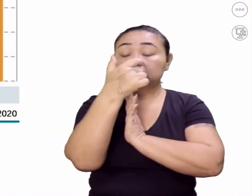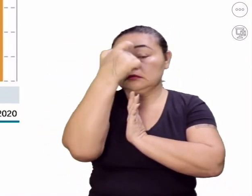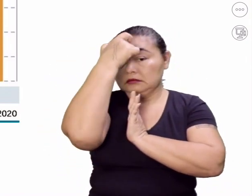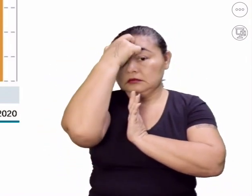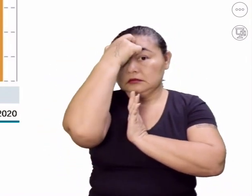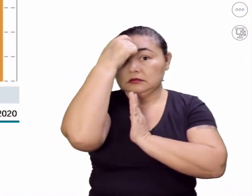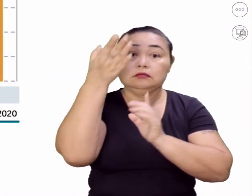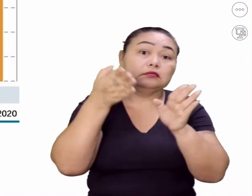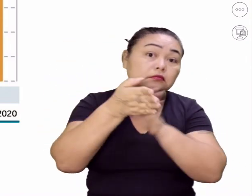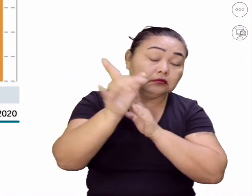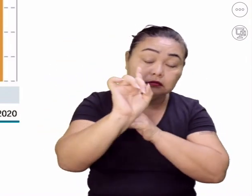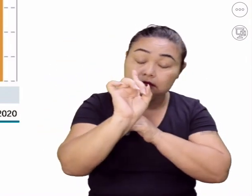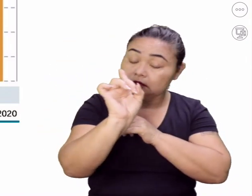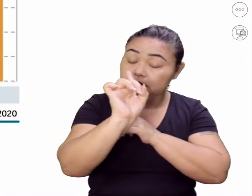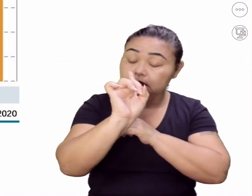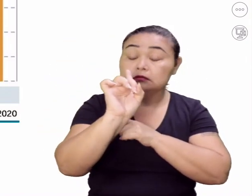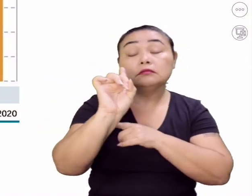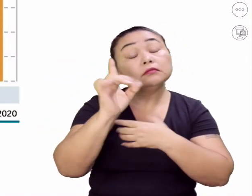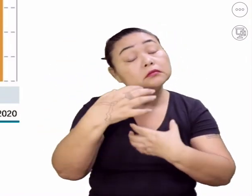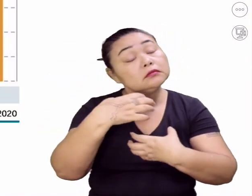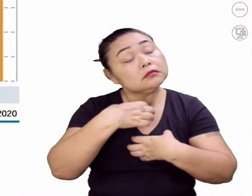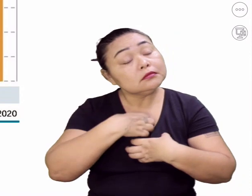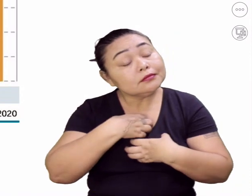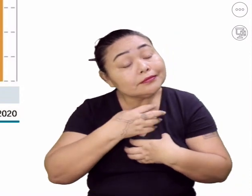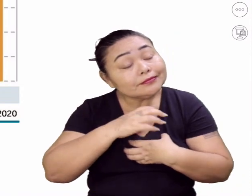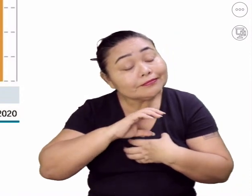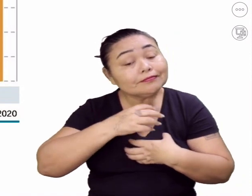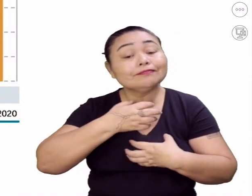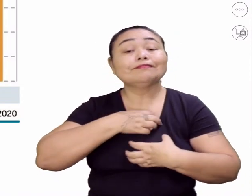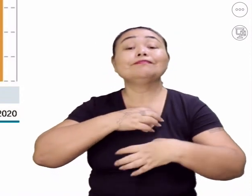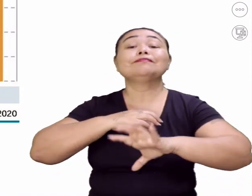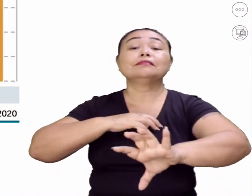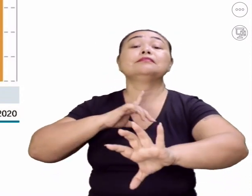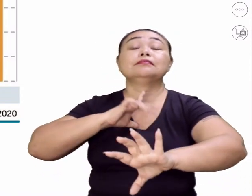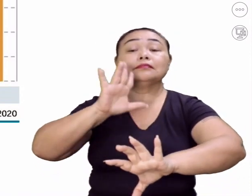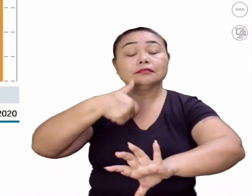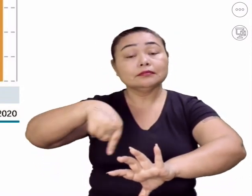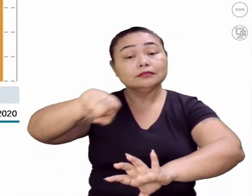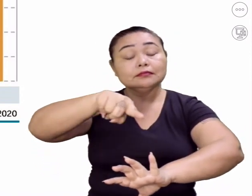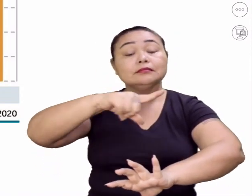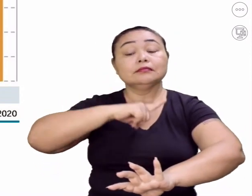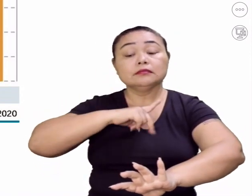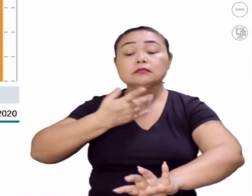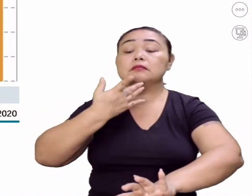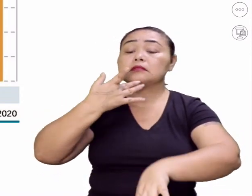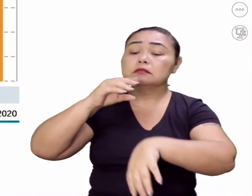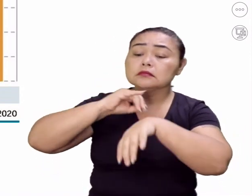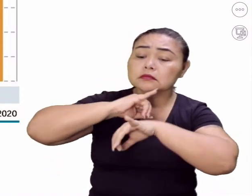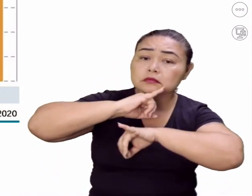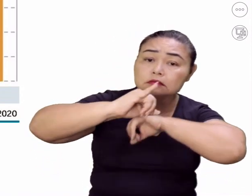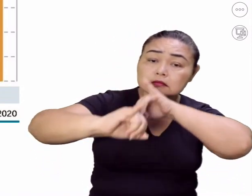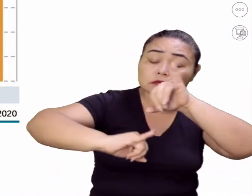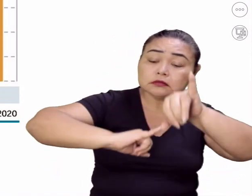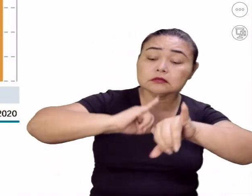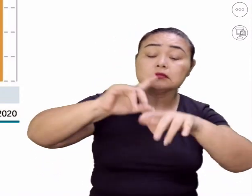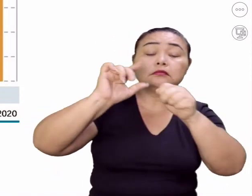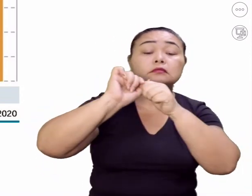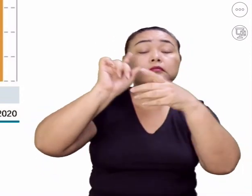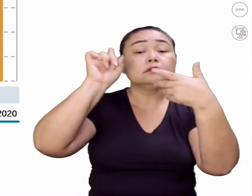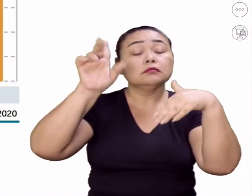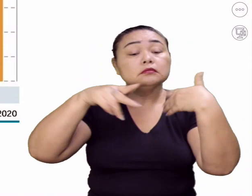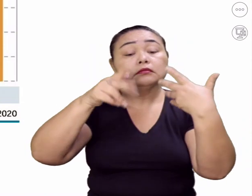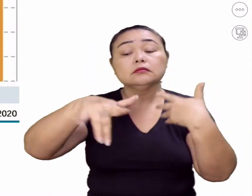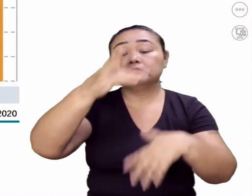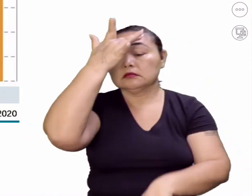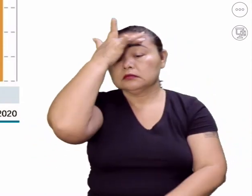A gente sensibiliza, a gente procura sensibilizar as pessoas. Exatamente. Passando informações, não é isso? Para que